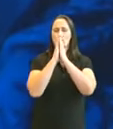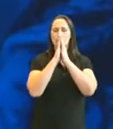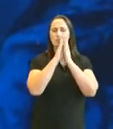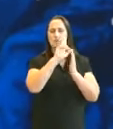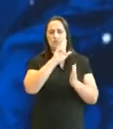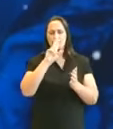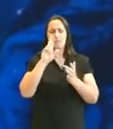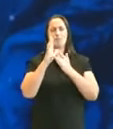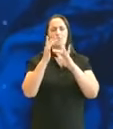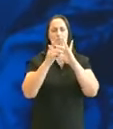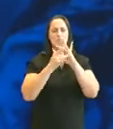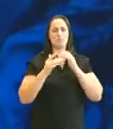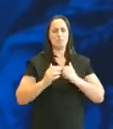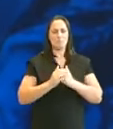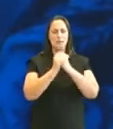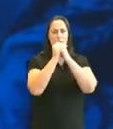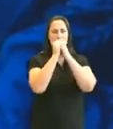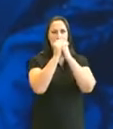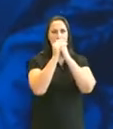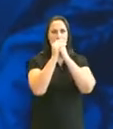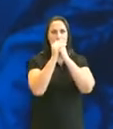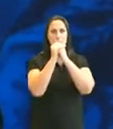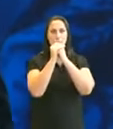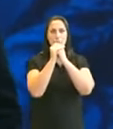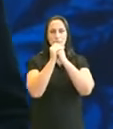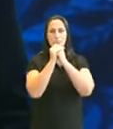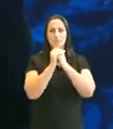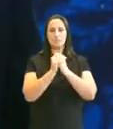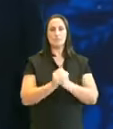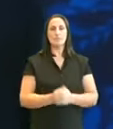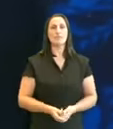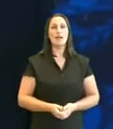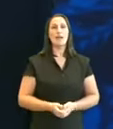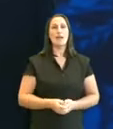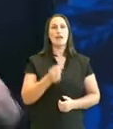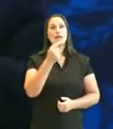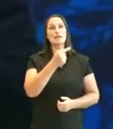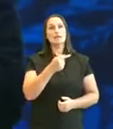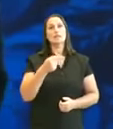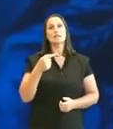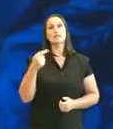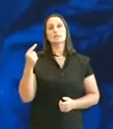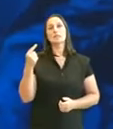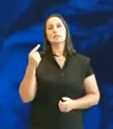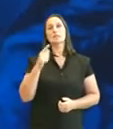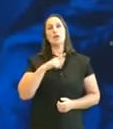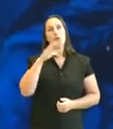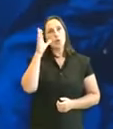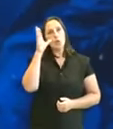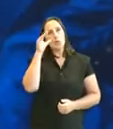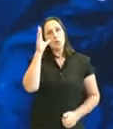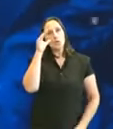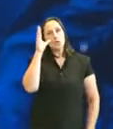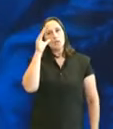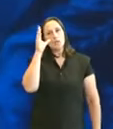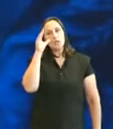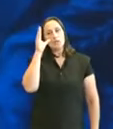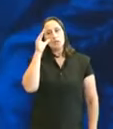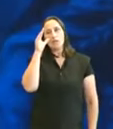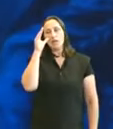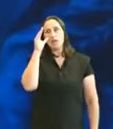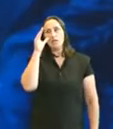Teu nome. Amém e amém. Essa semana eu tive a curiosidade, de começar